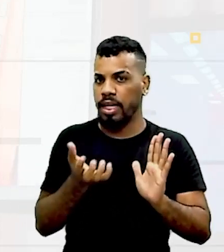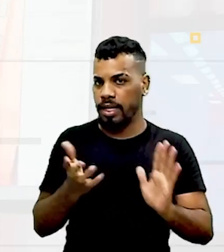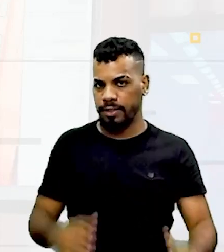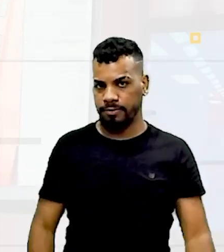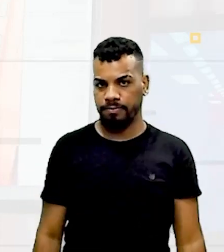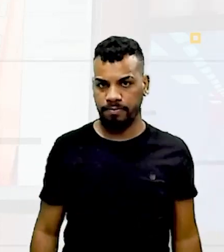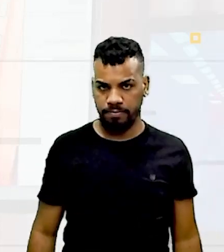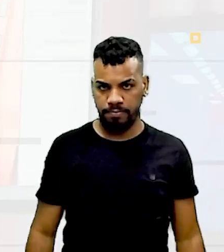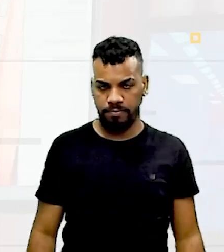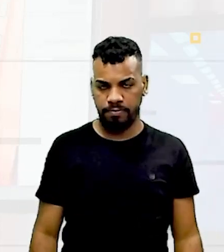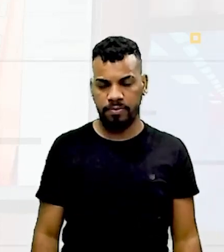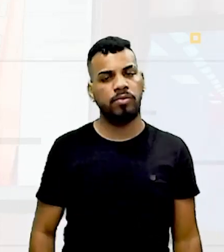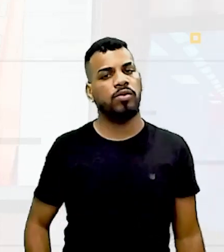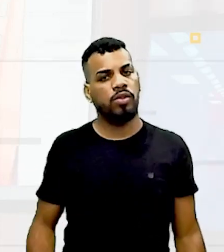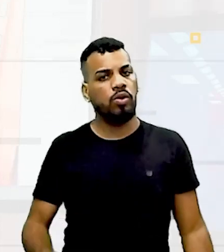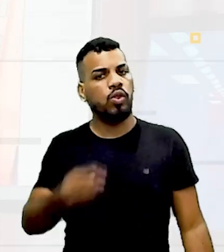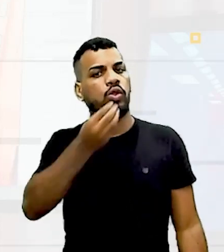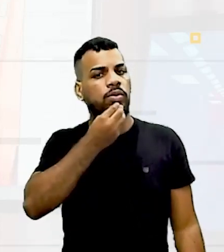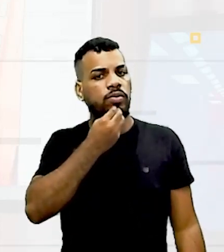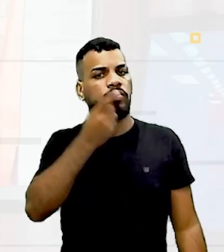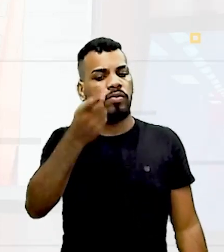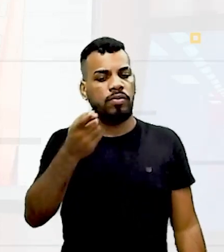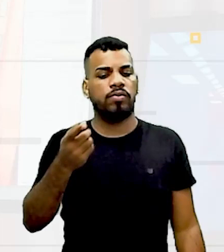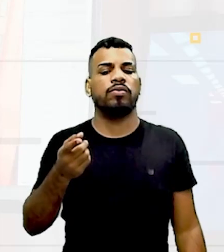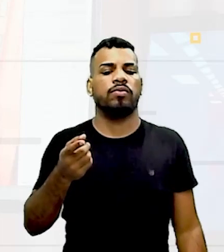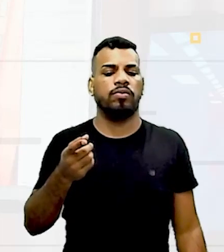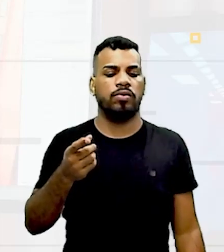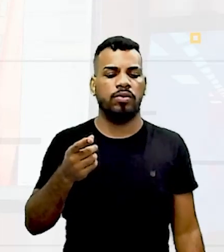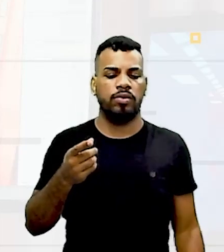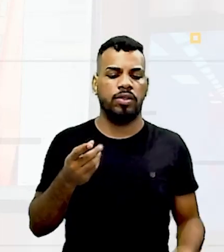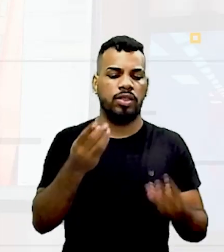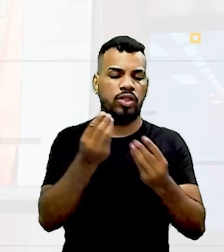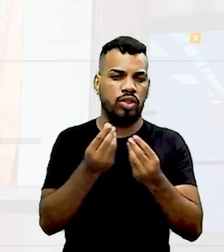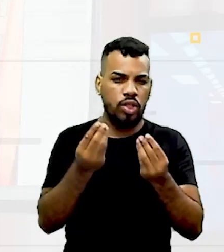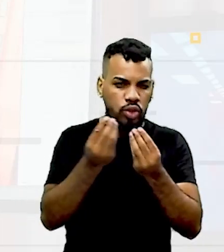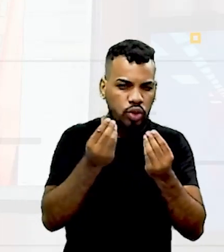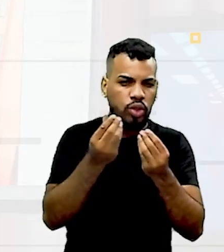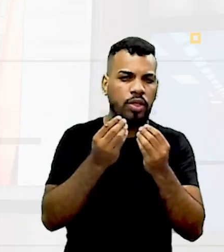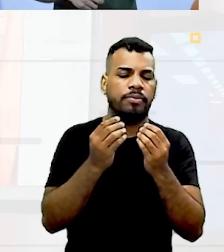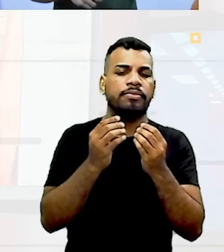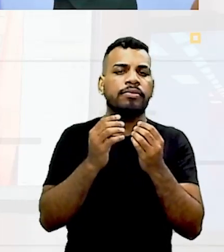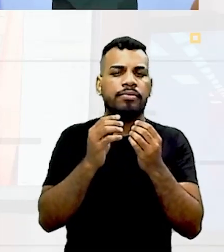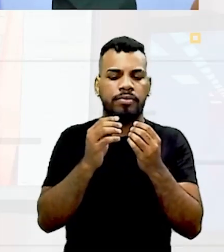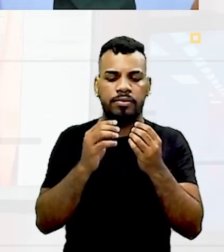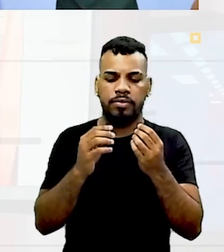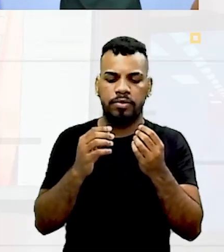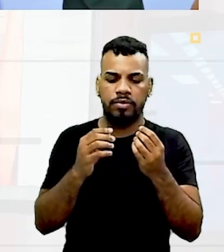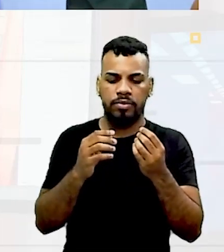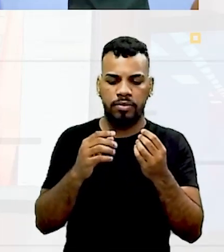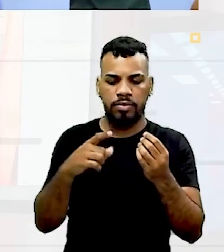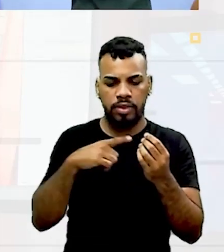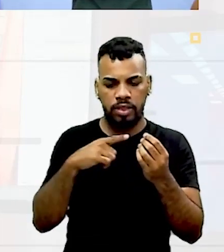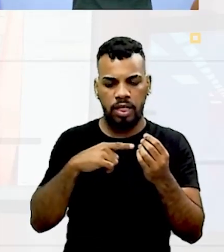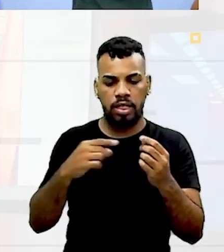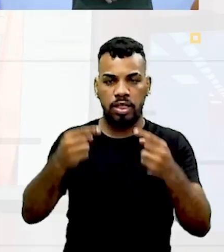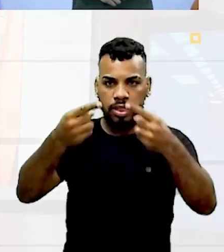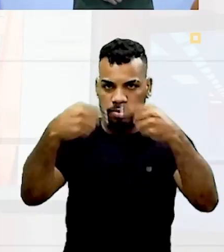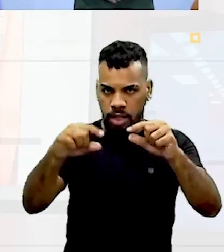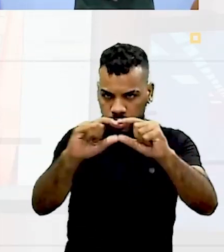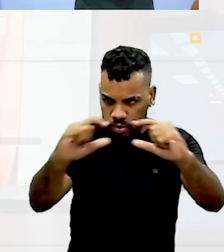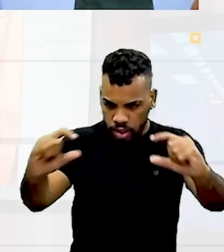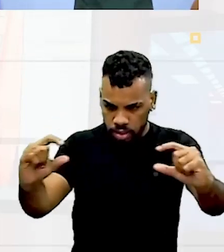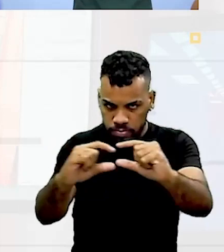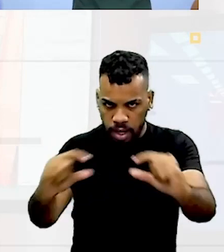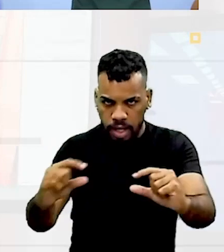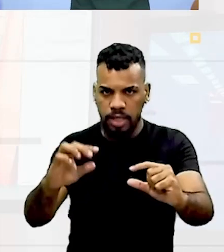Tanto que ele dá a possibilidade de iluminação, textura, Ele dá uma timeline com